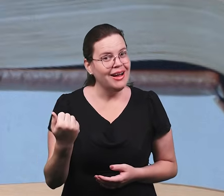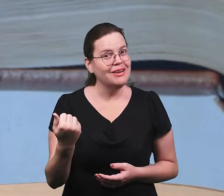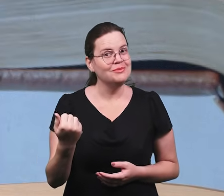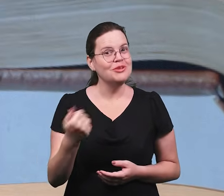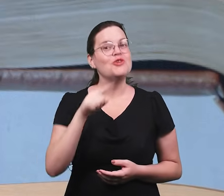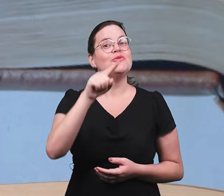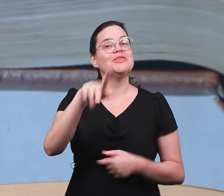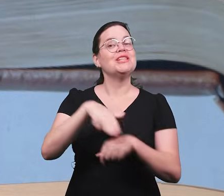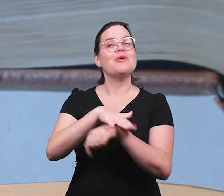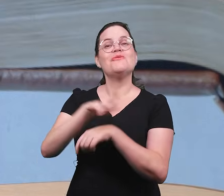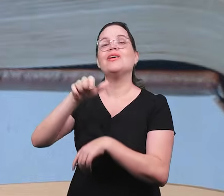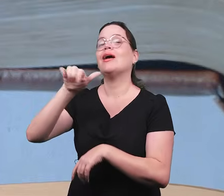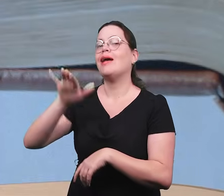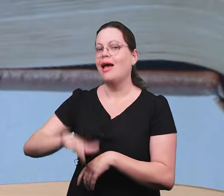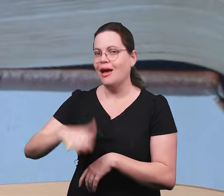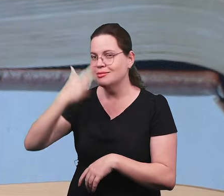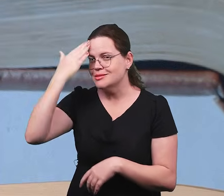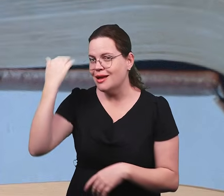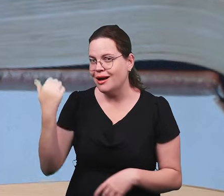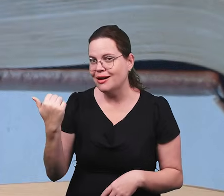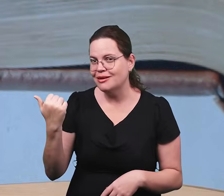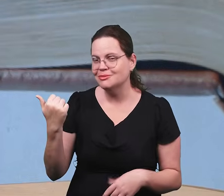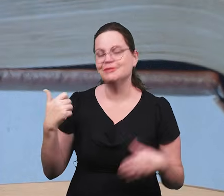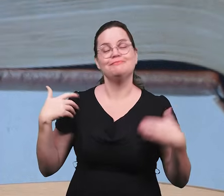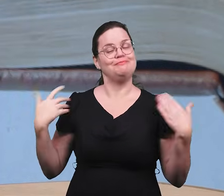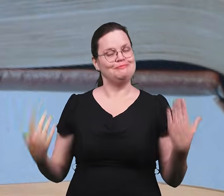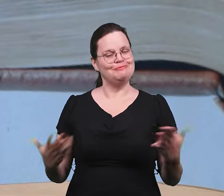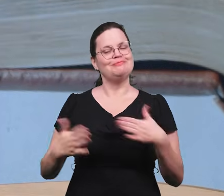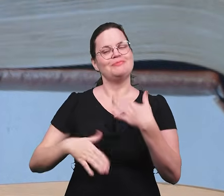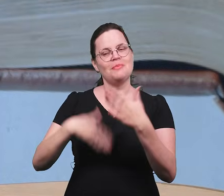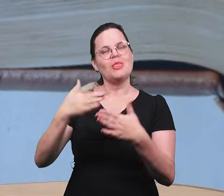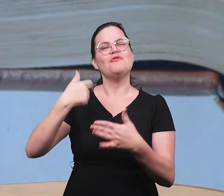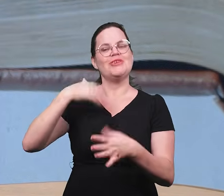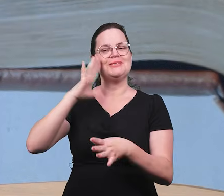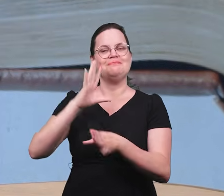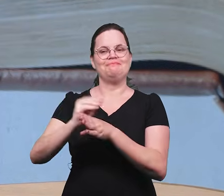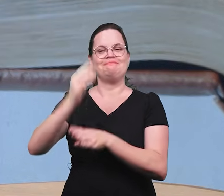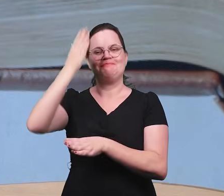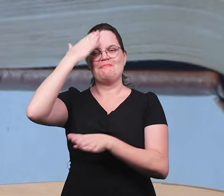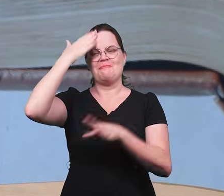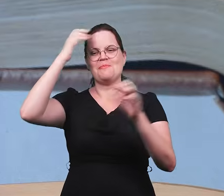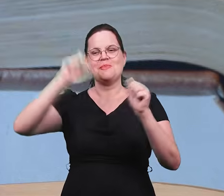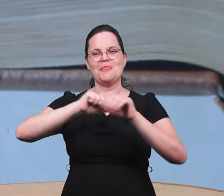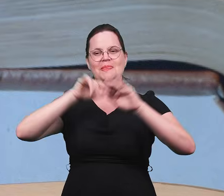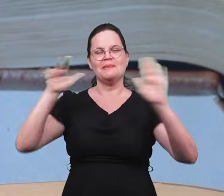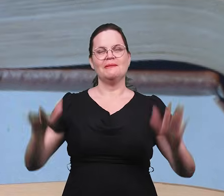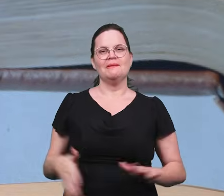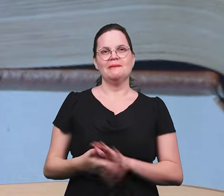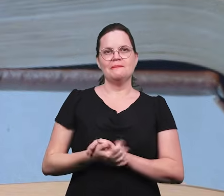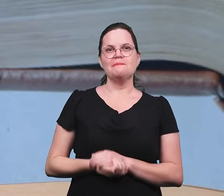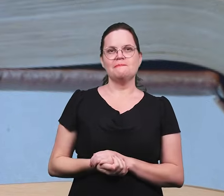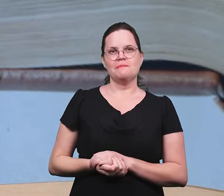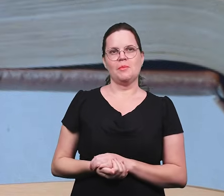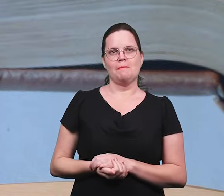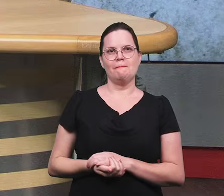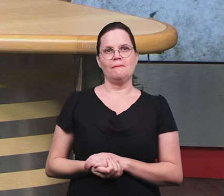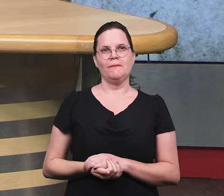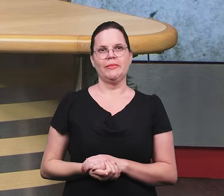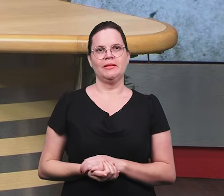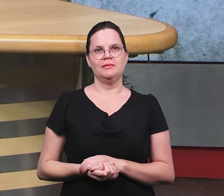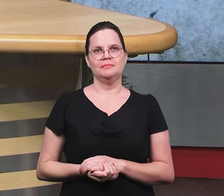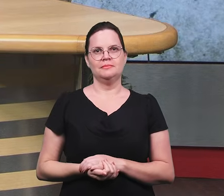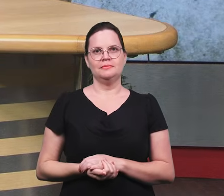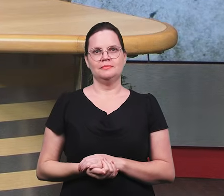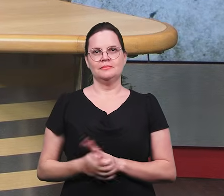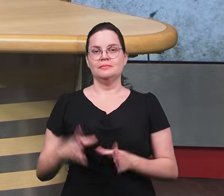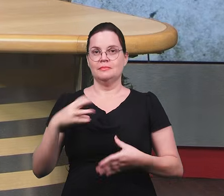soubesse com quem você está falando, a conversa ia prosseguir para outro rumo, né? E foi o que ele disse a ela aqui, não é?